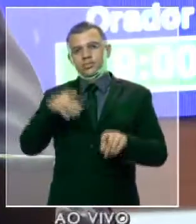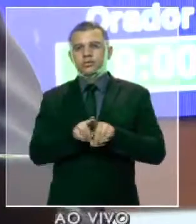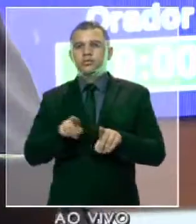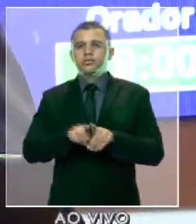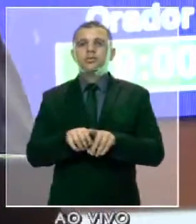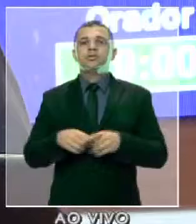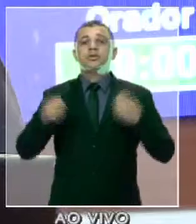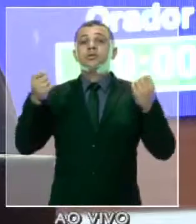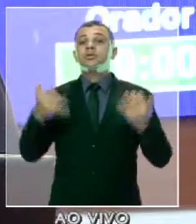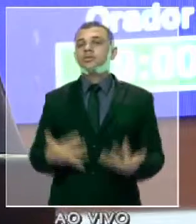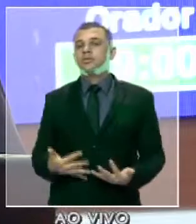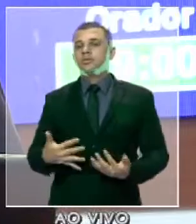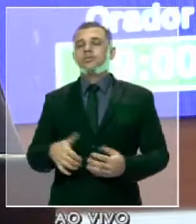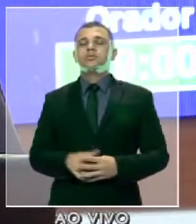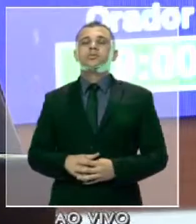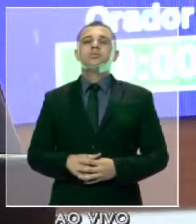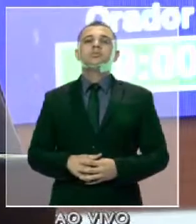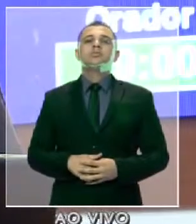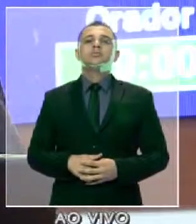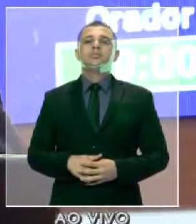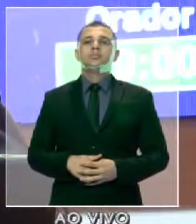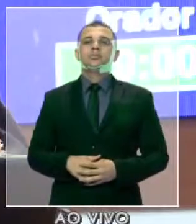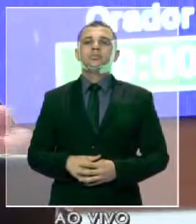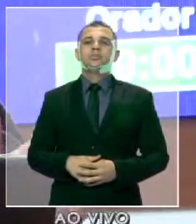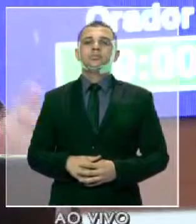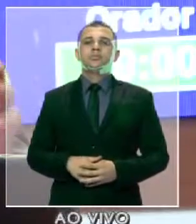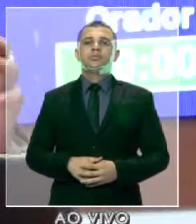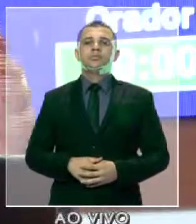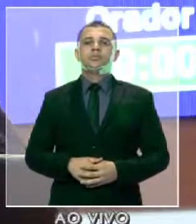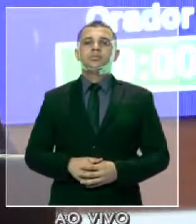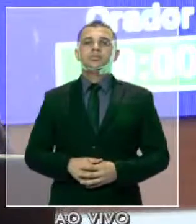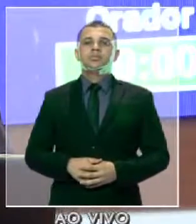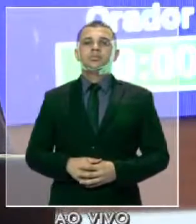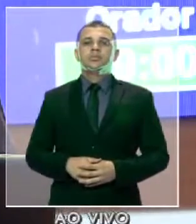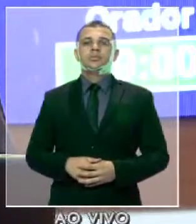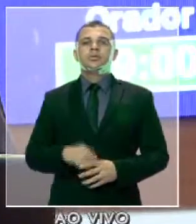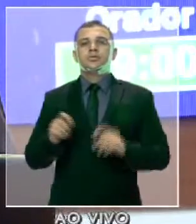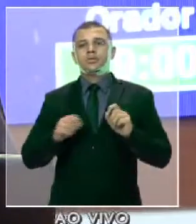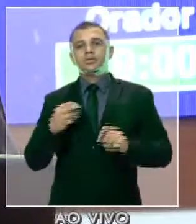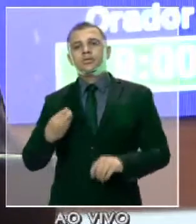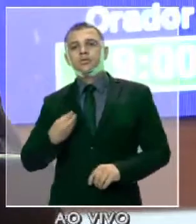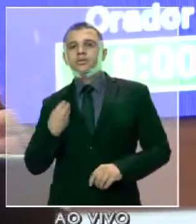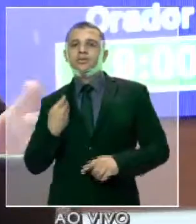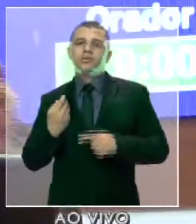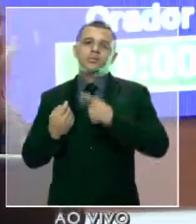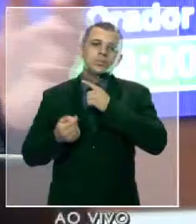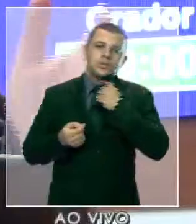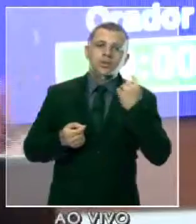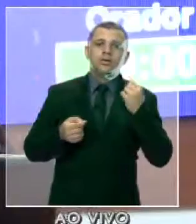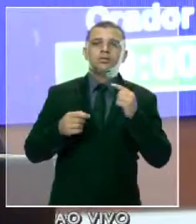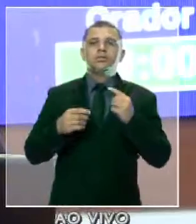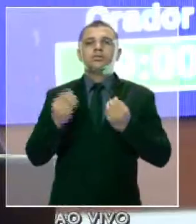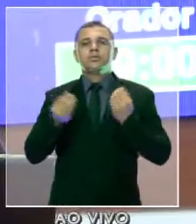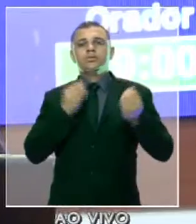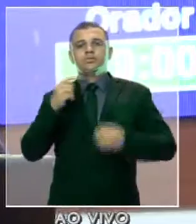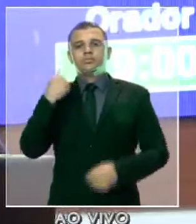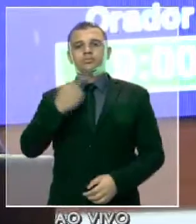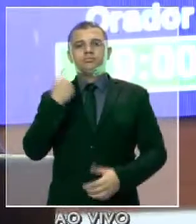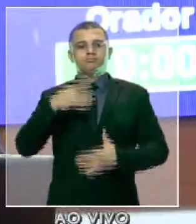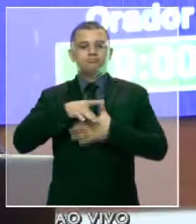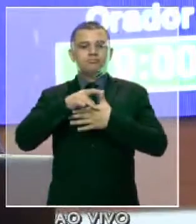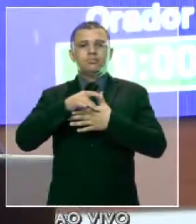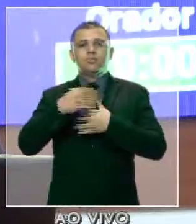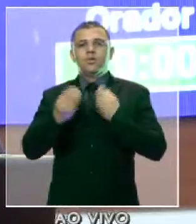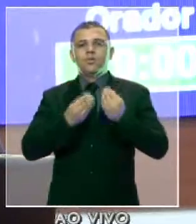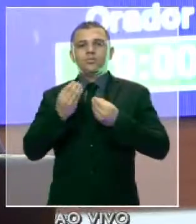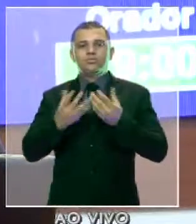trata realmente da condição de vida e morte, da condição existencial, que